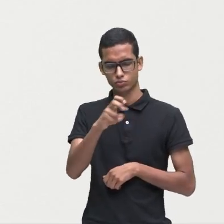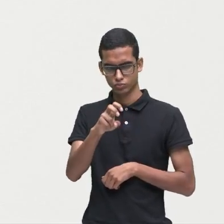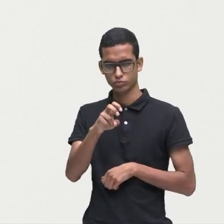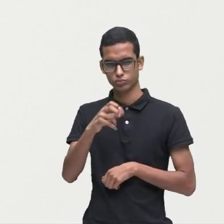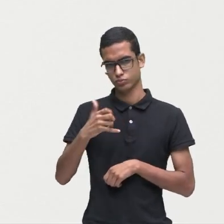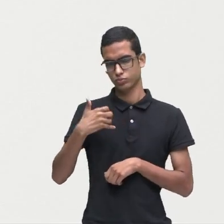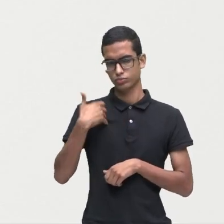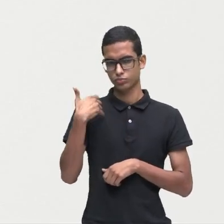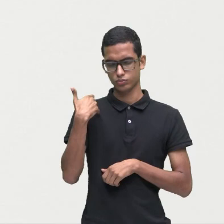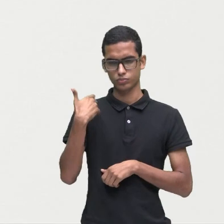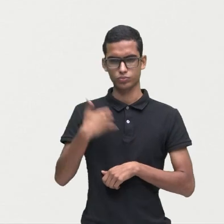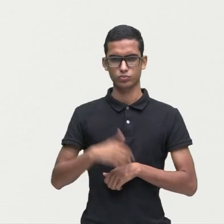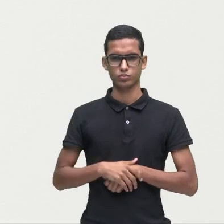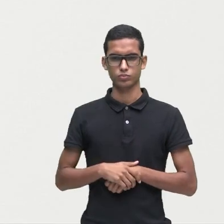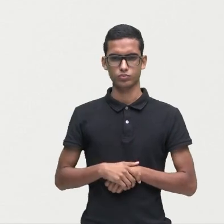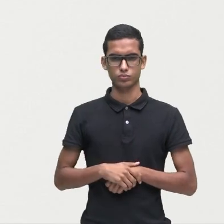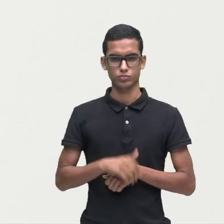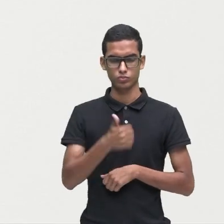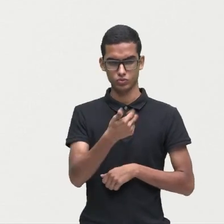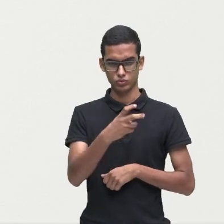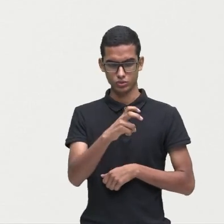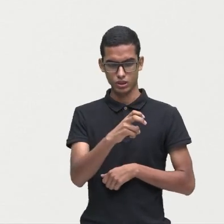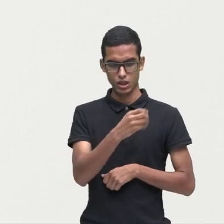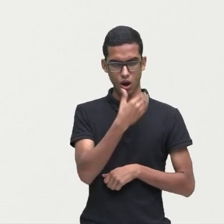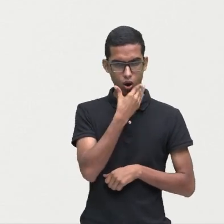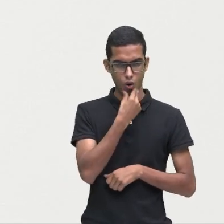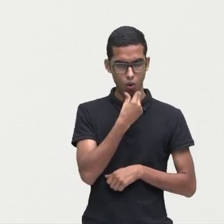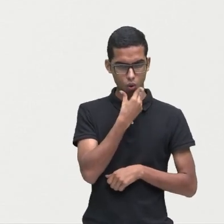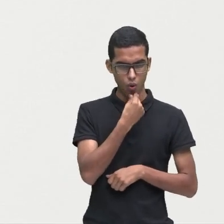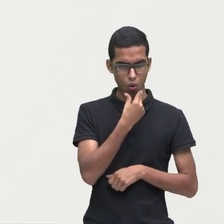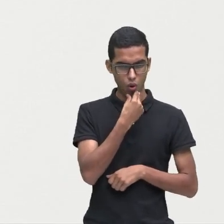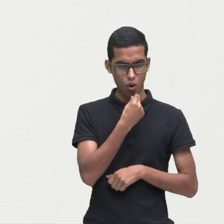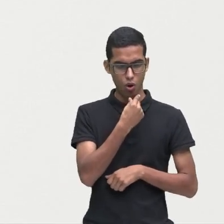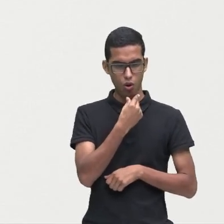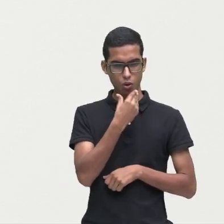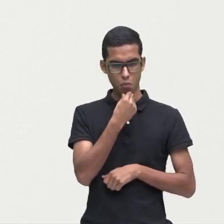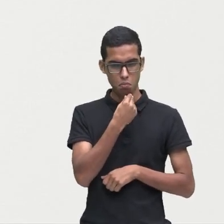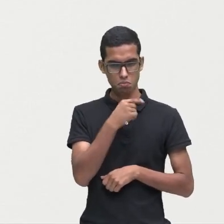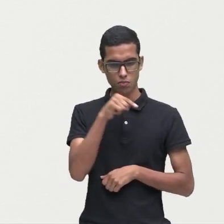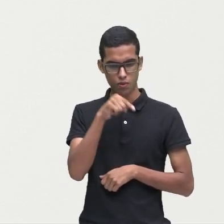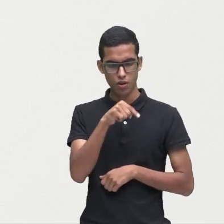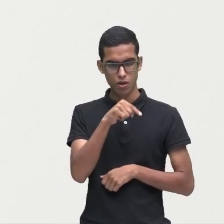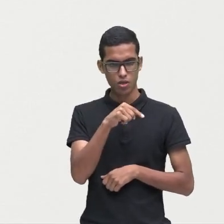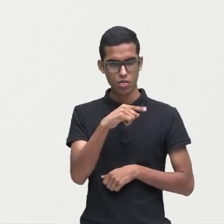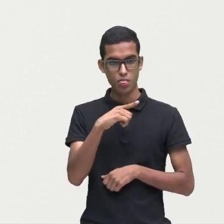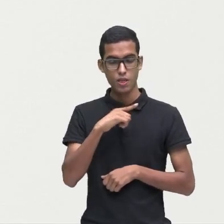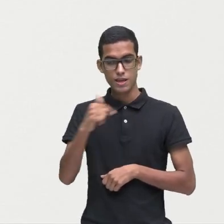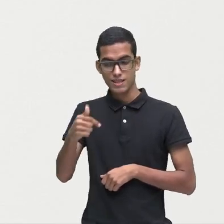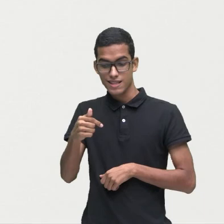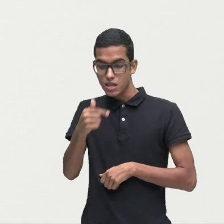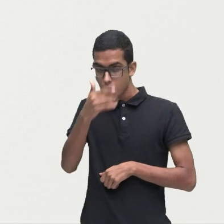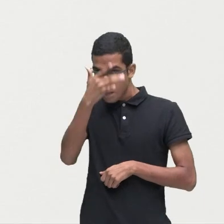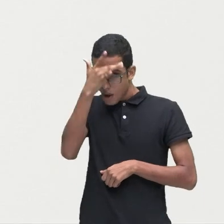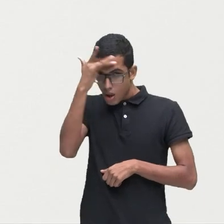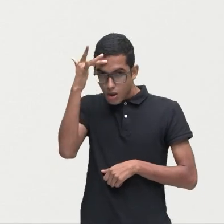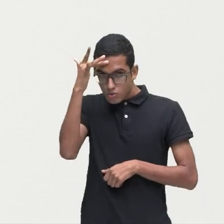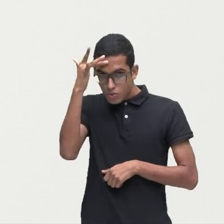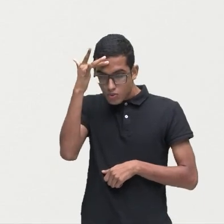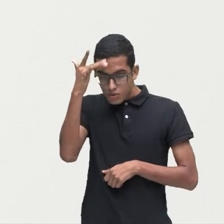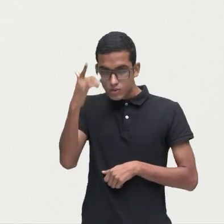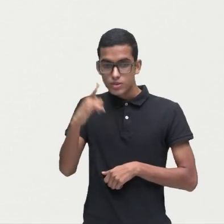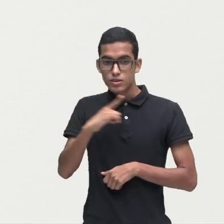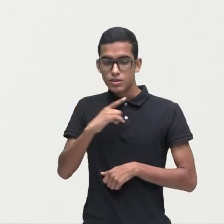Desses meninos, desses 15 homens presentes na sala, nós vamos ter 7 pessoas que têm 15